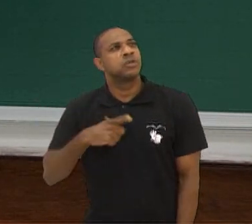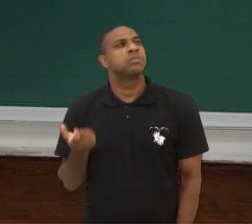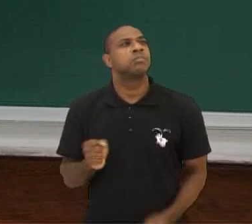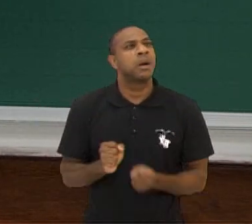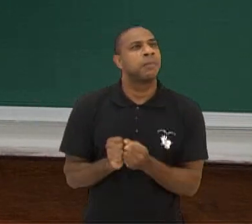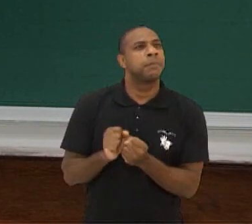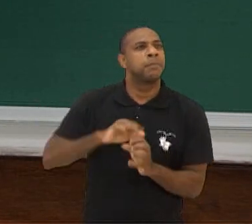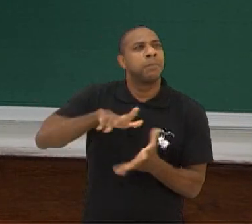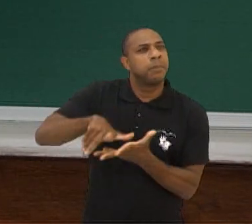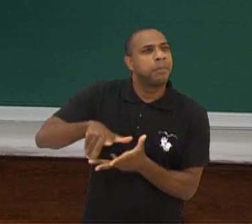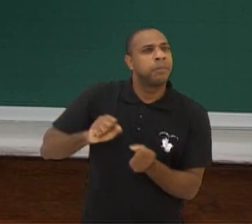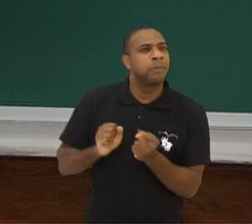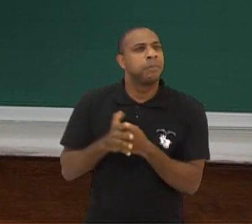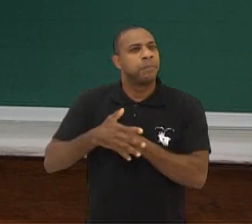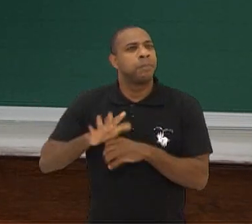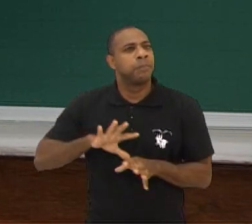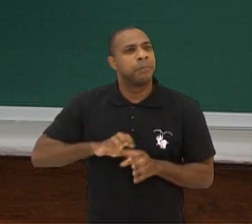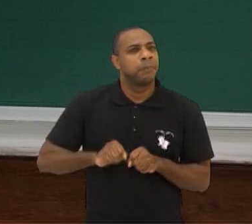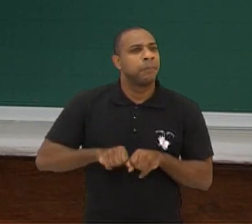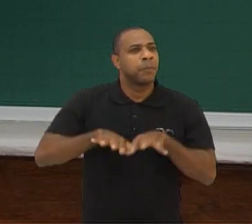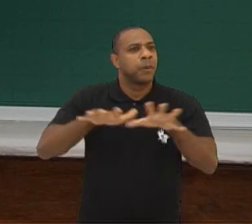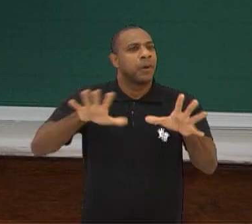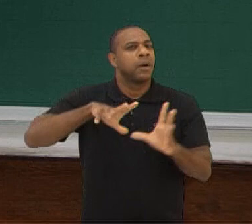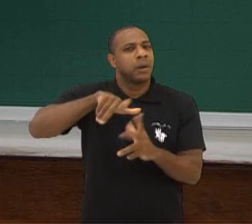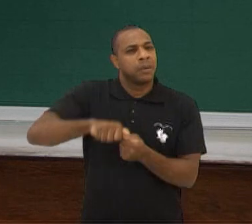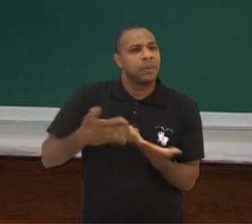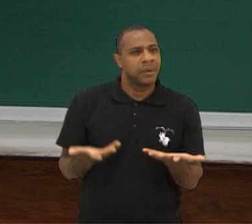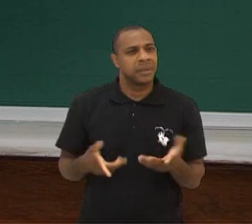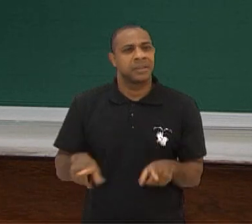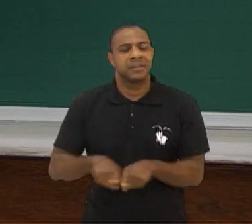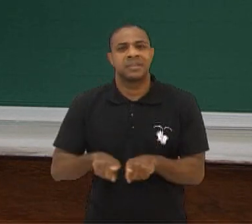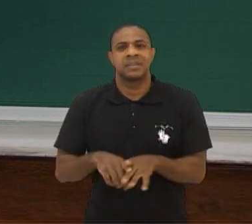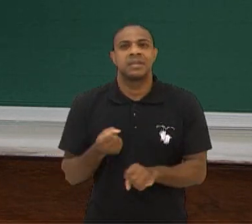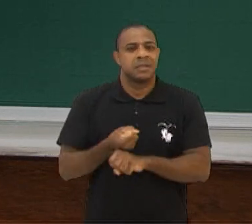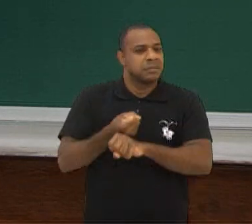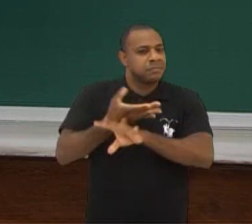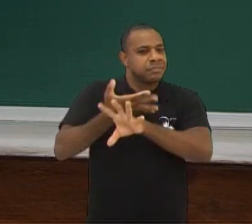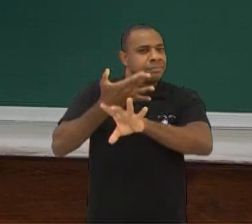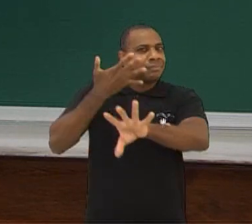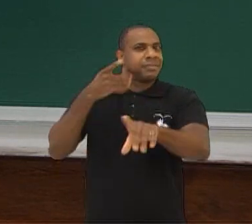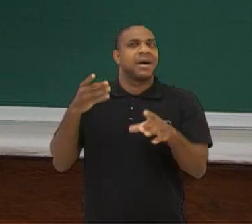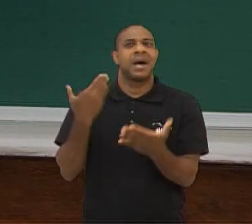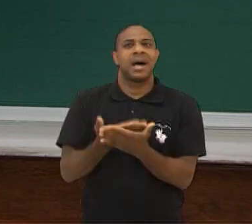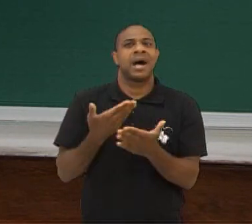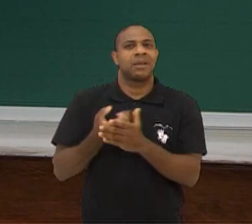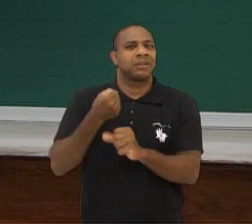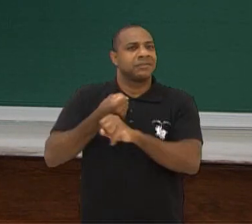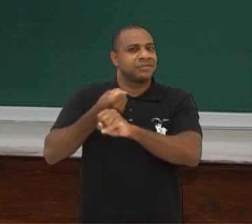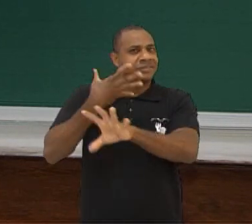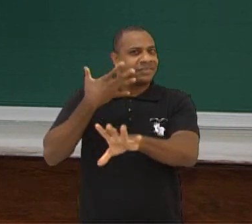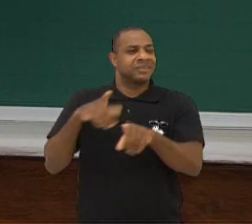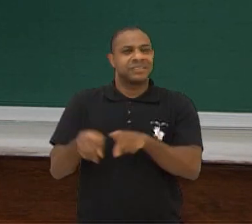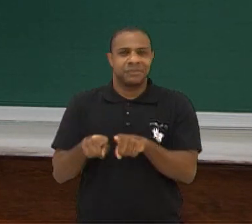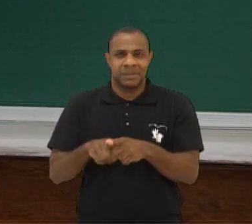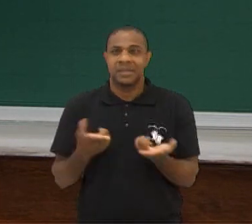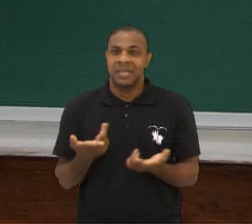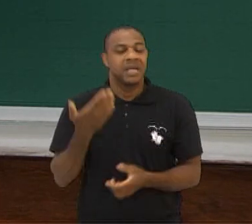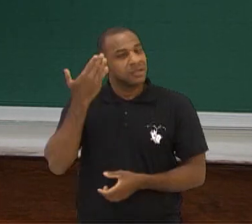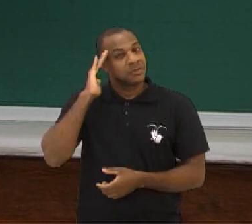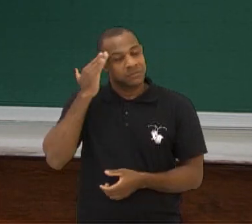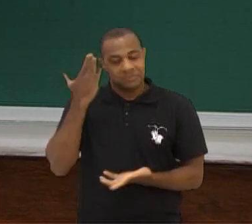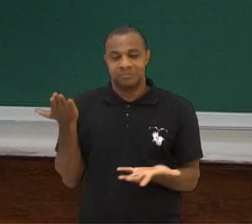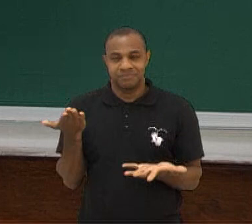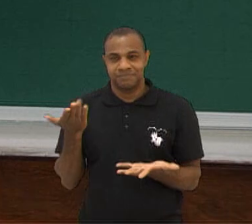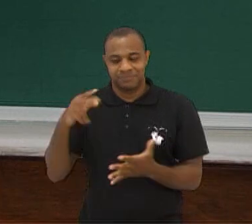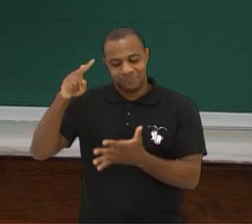então se de repente saiu lá uma notícia sobre aulas remotas, fica mais fácil para o leitor poder compreender a